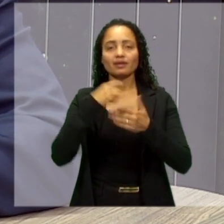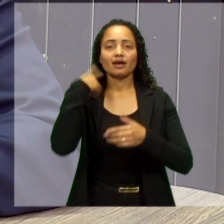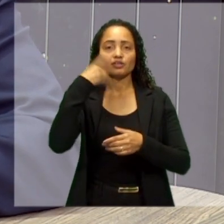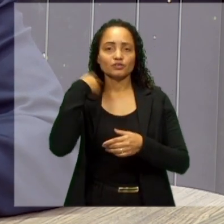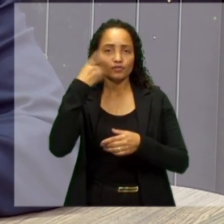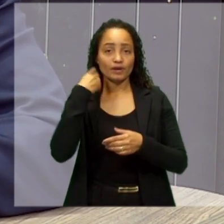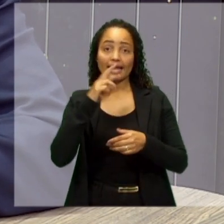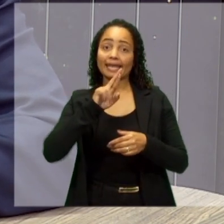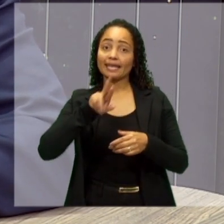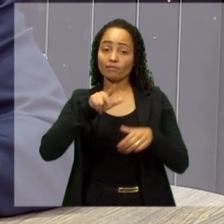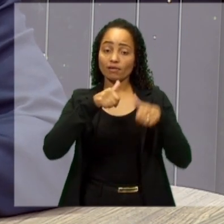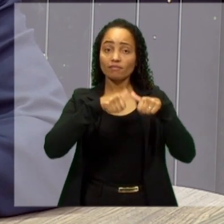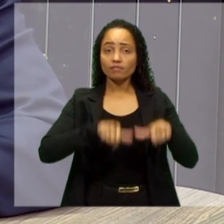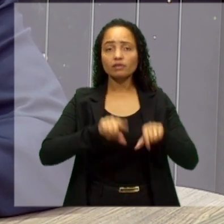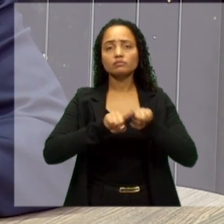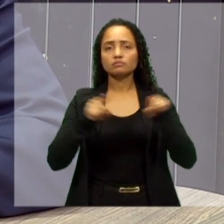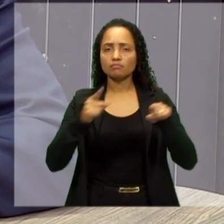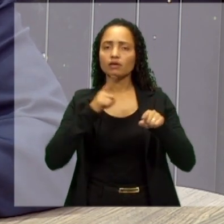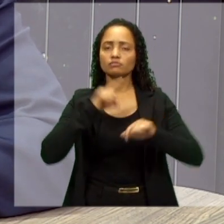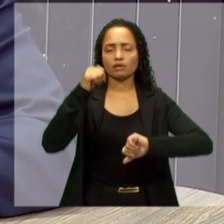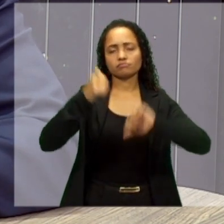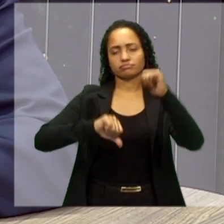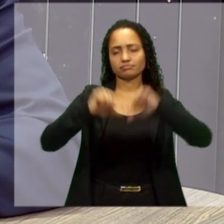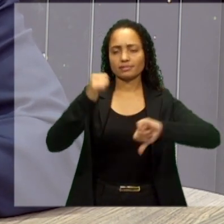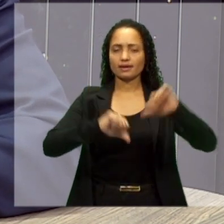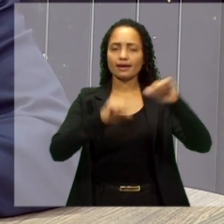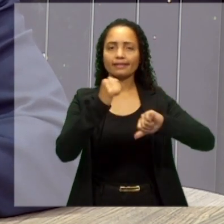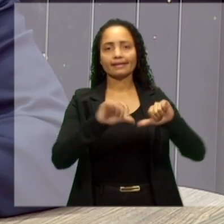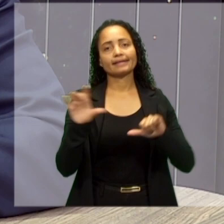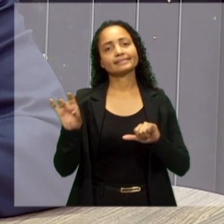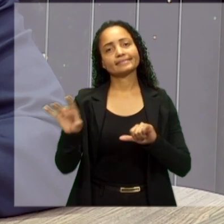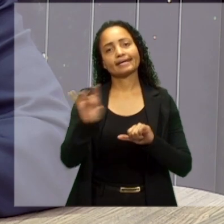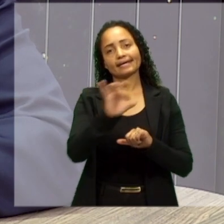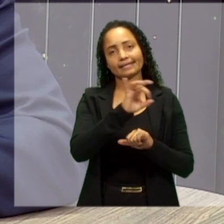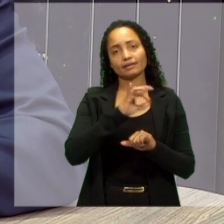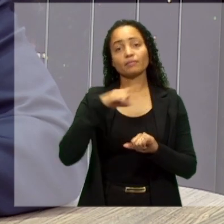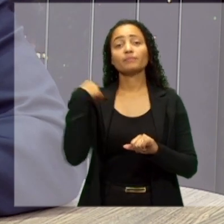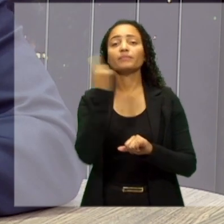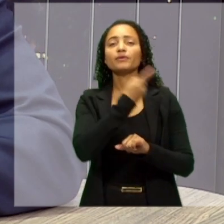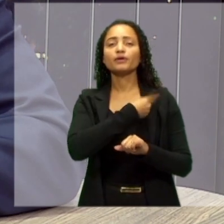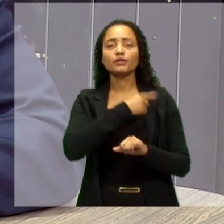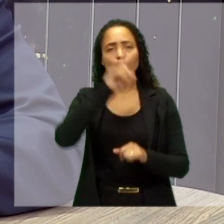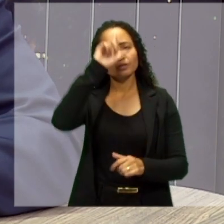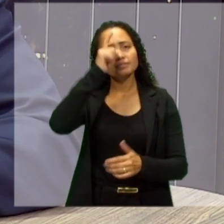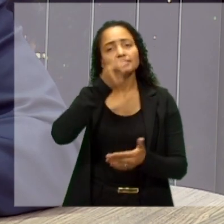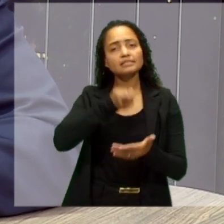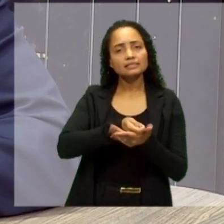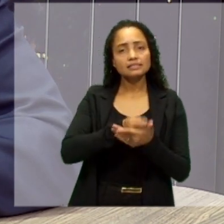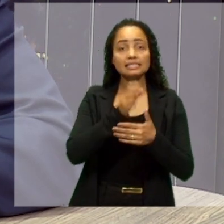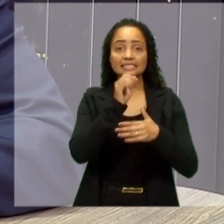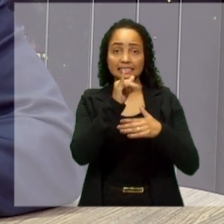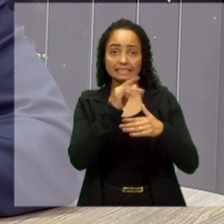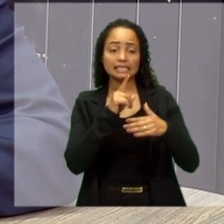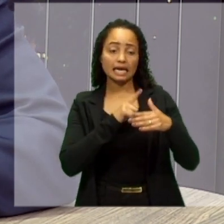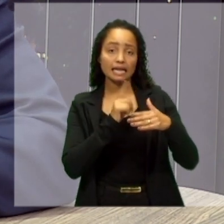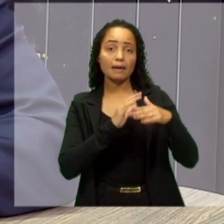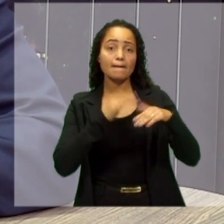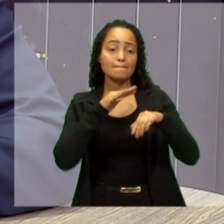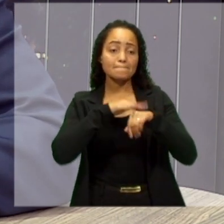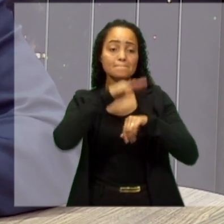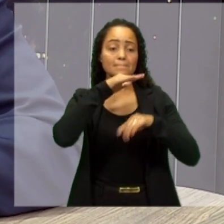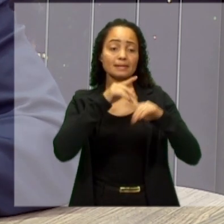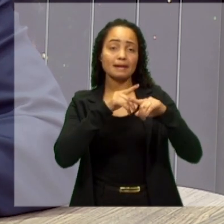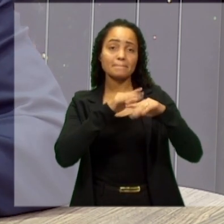analisado caso a caso. E o defensor público que decide se, ainda que tenha ultrapassado o limite, se aquele grupo familiar ou aquela